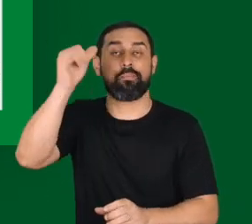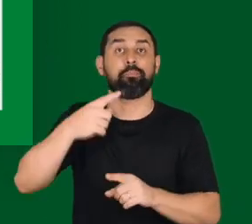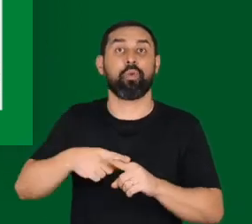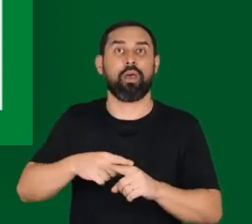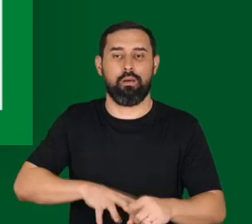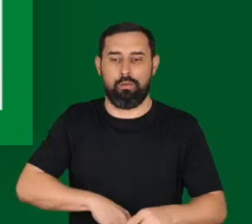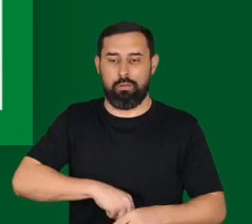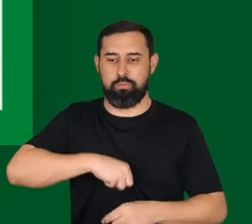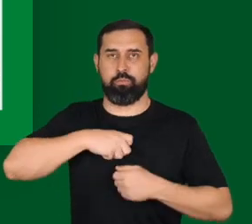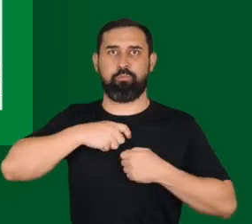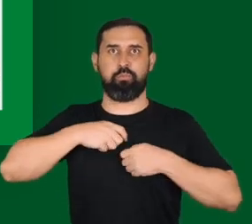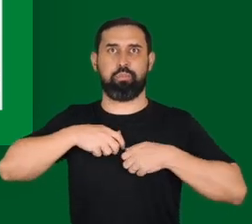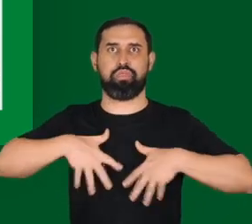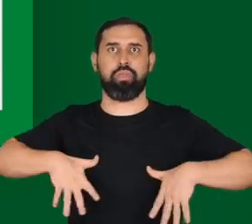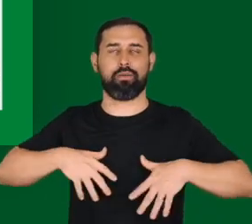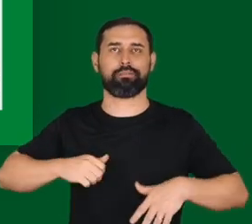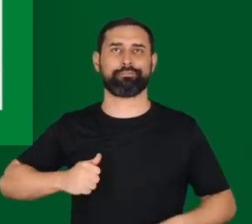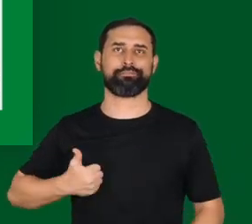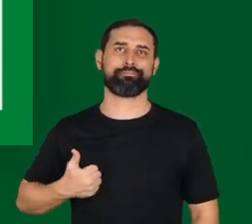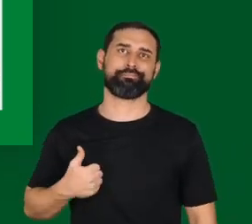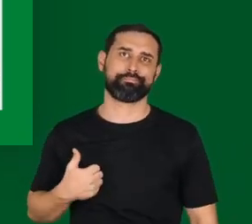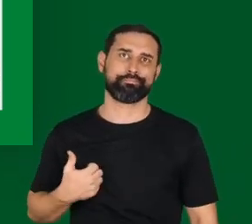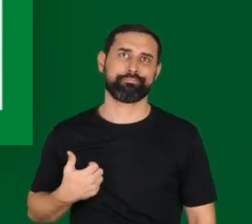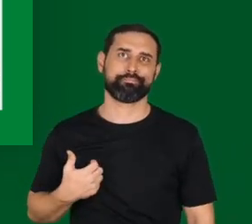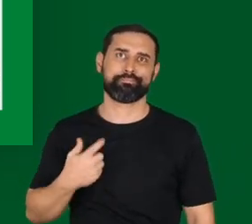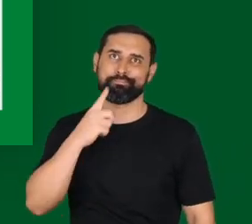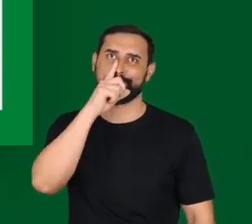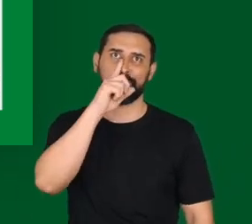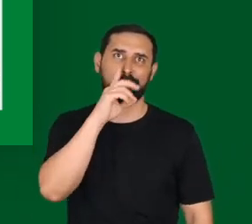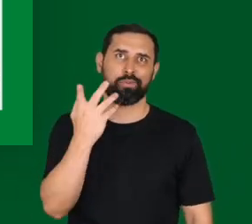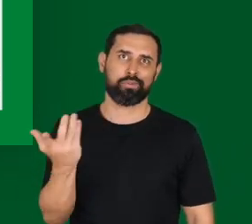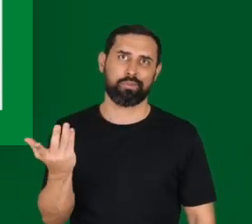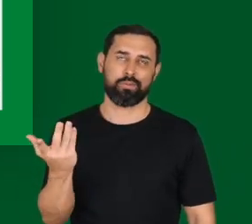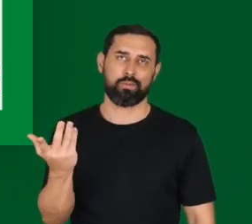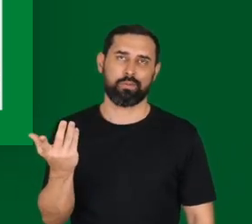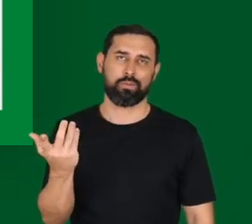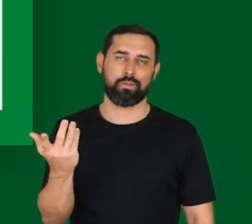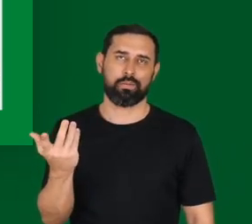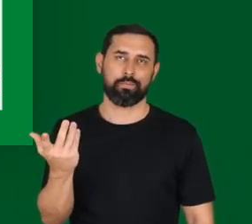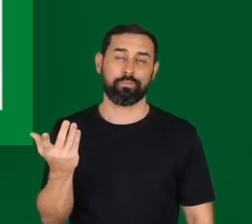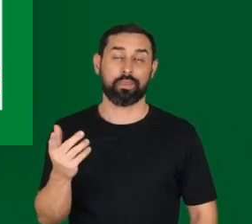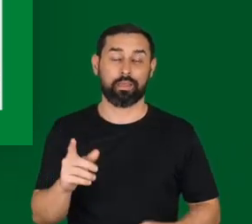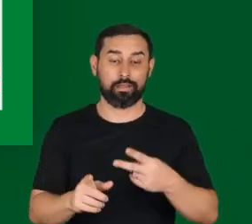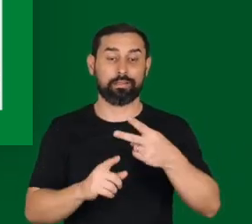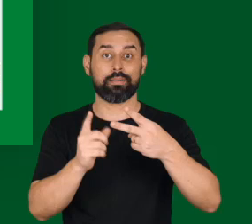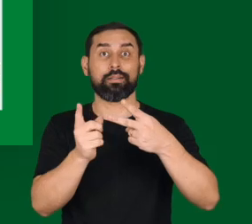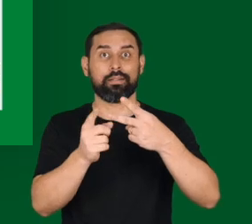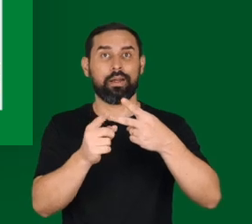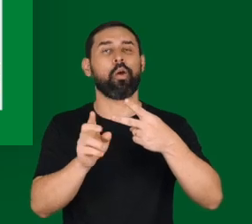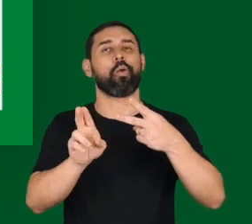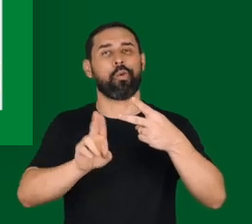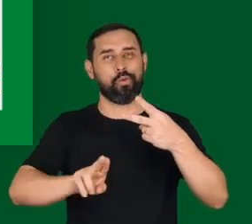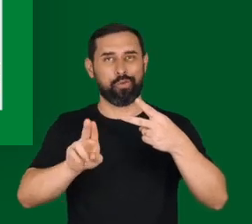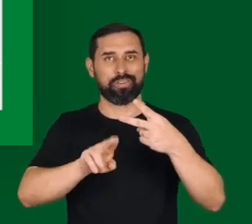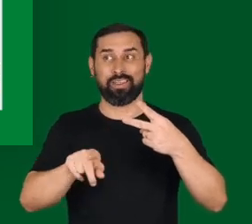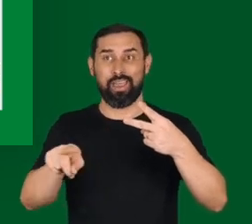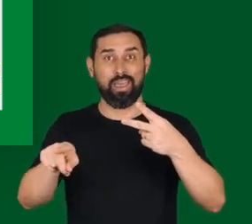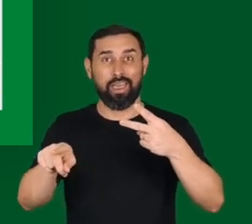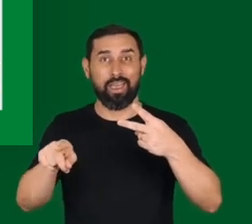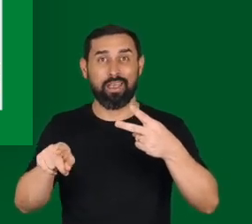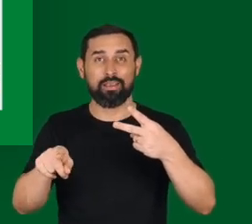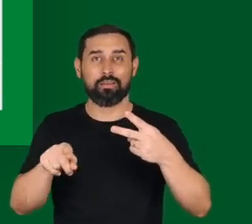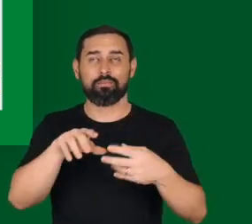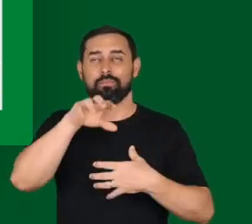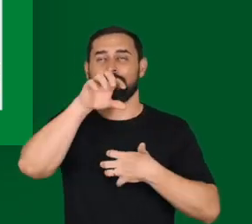Por quê? Porque eu aumento o risco de broncoaspiração. E aí eu vou para a cânula nasofaríngea, onde eu também